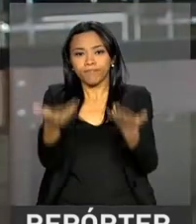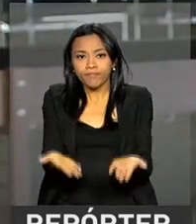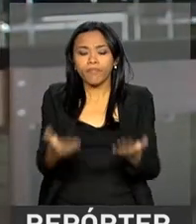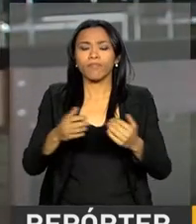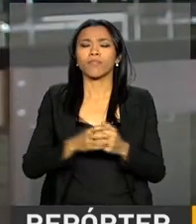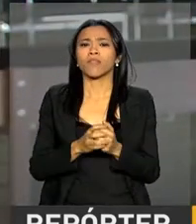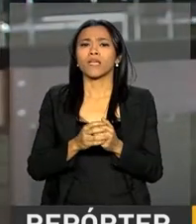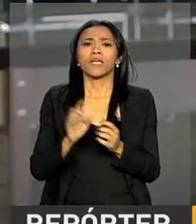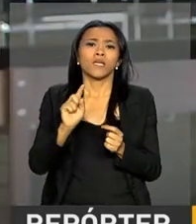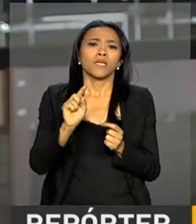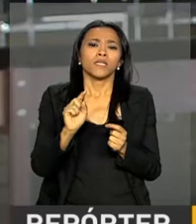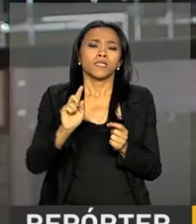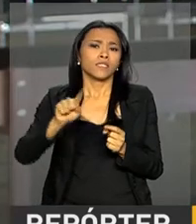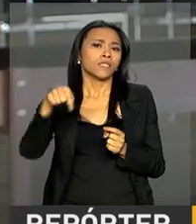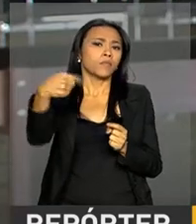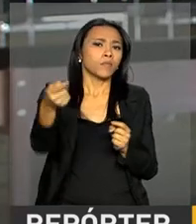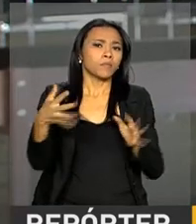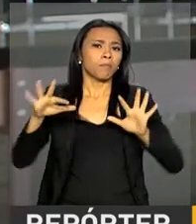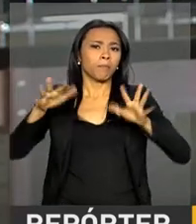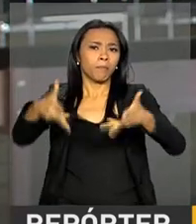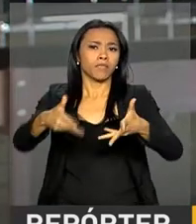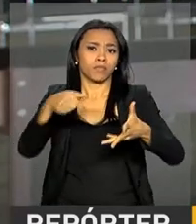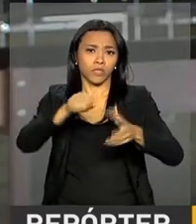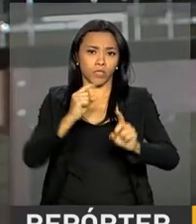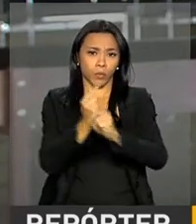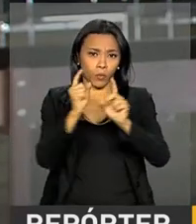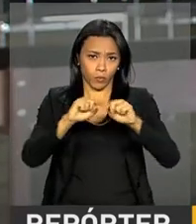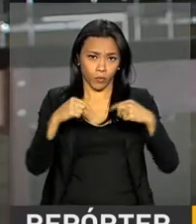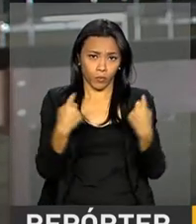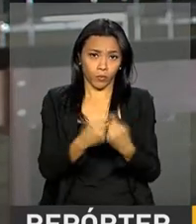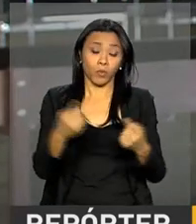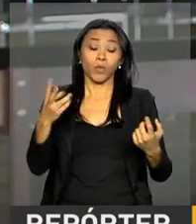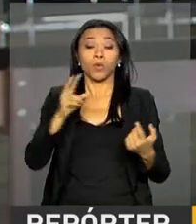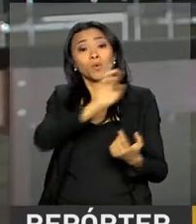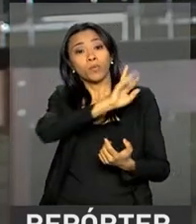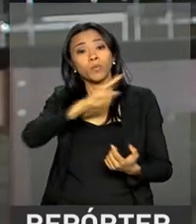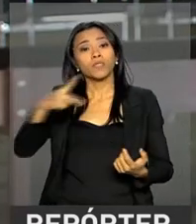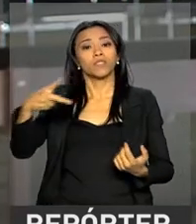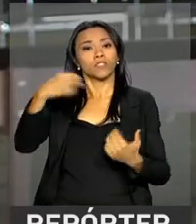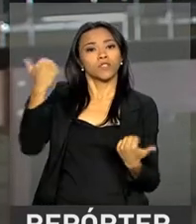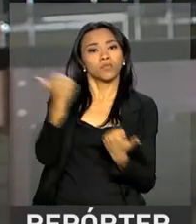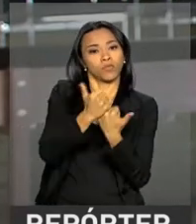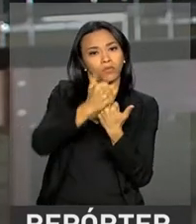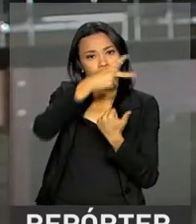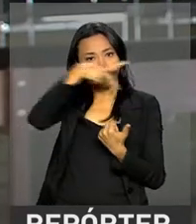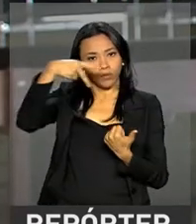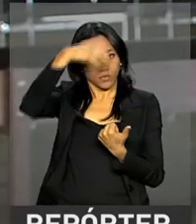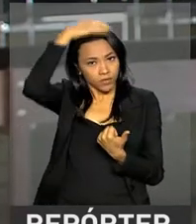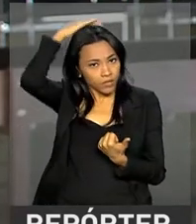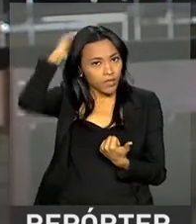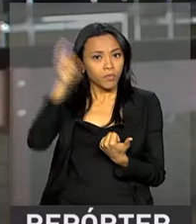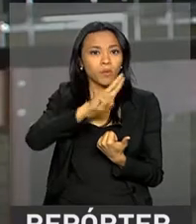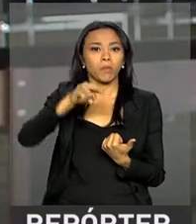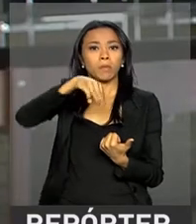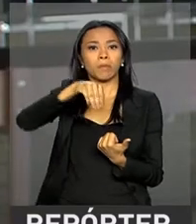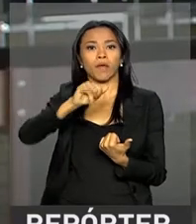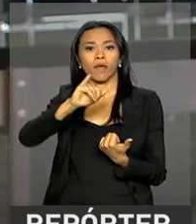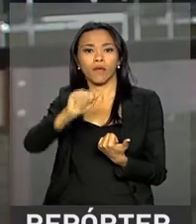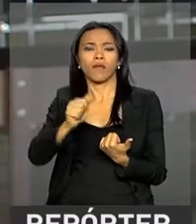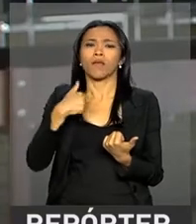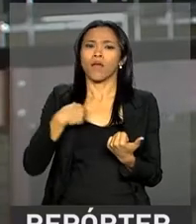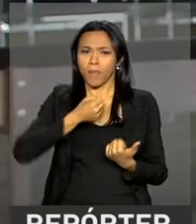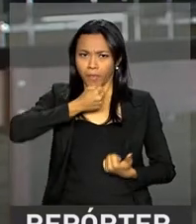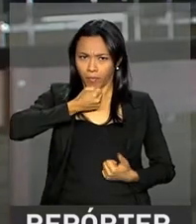canal logo depois de participar desse evento o presidente em exercício rodrigo maia conversou rapidamente com a imprensa e falou sobre